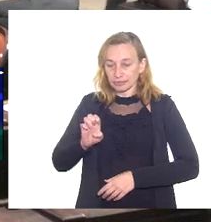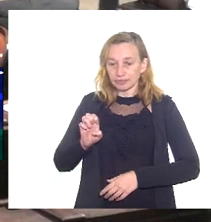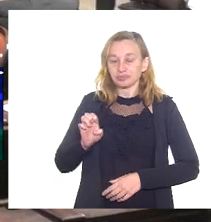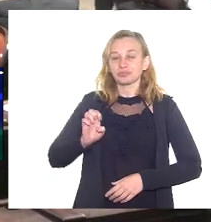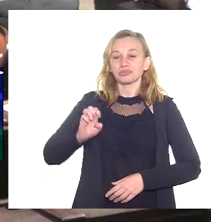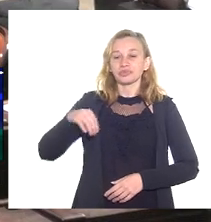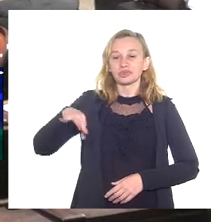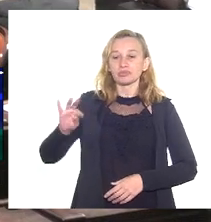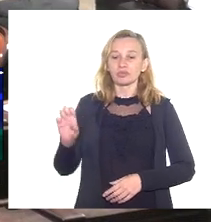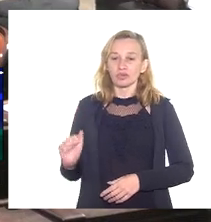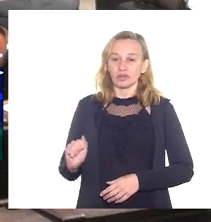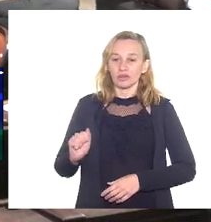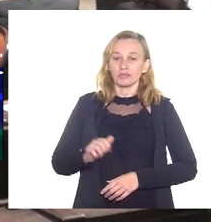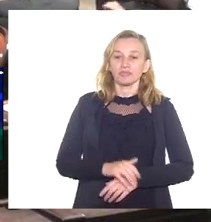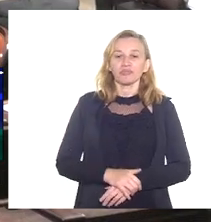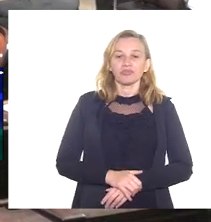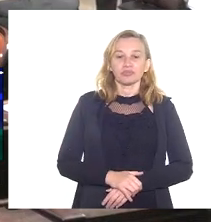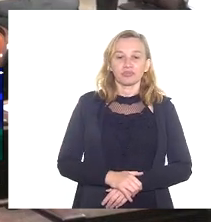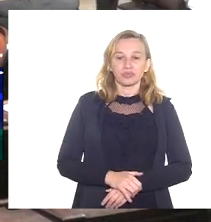Deputada Franciane Mota.